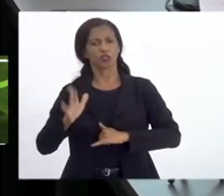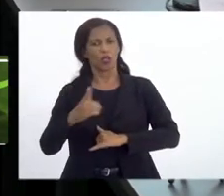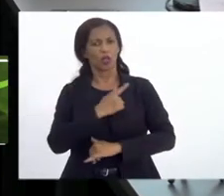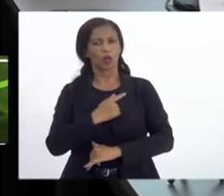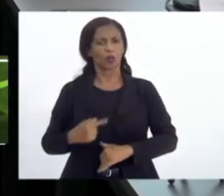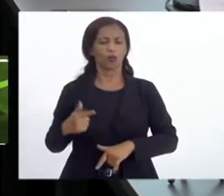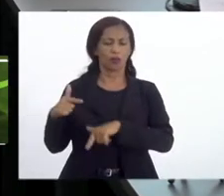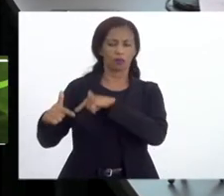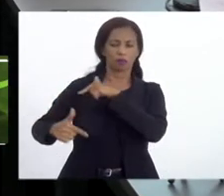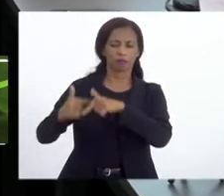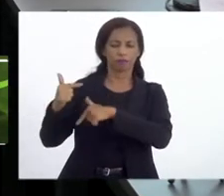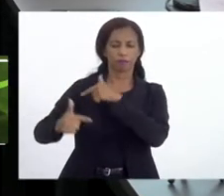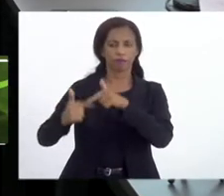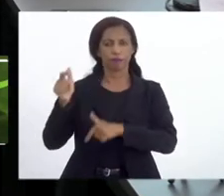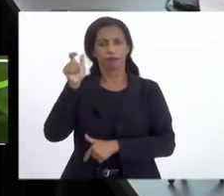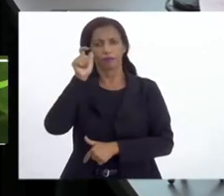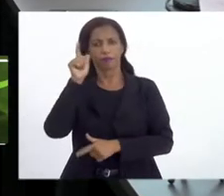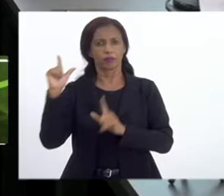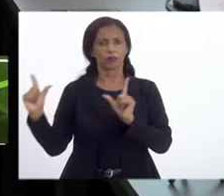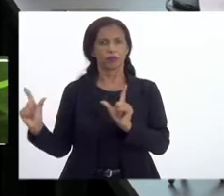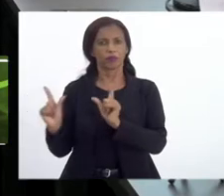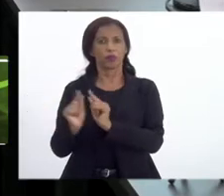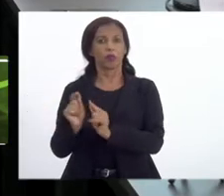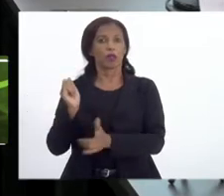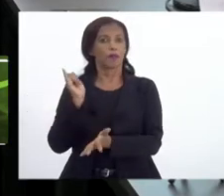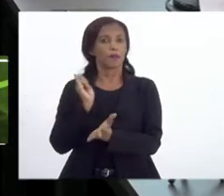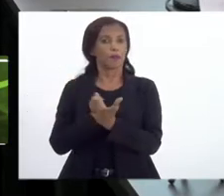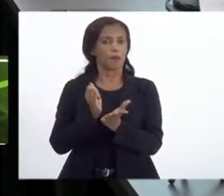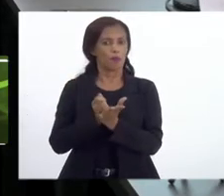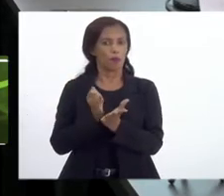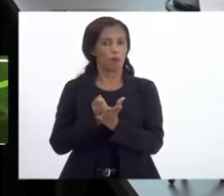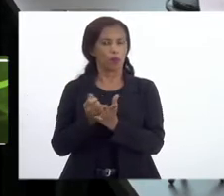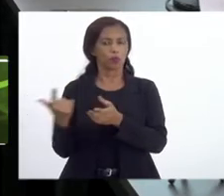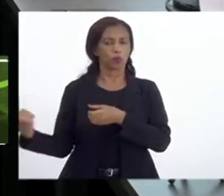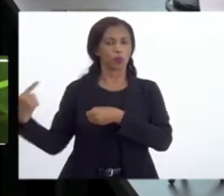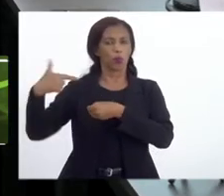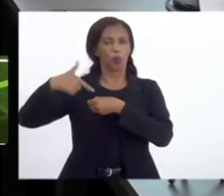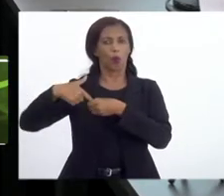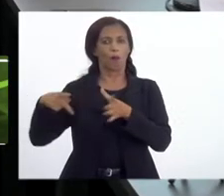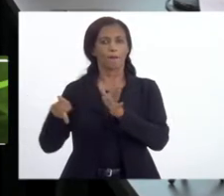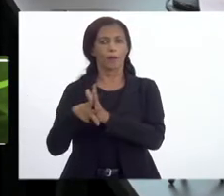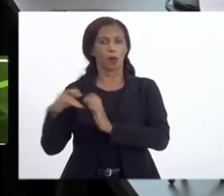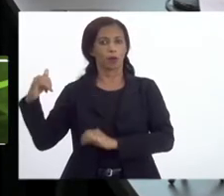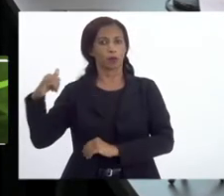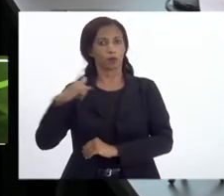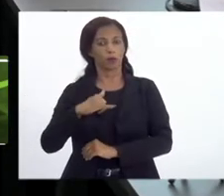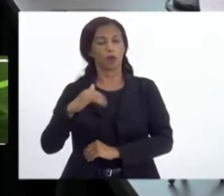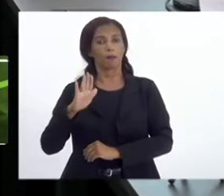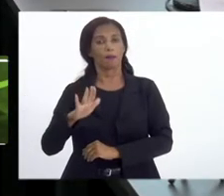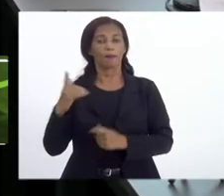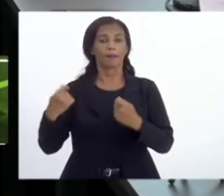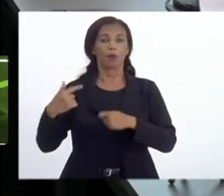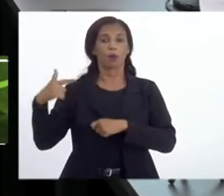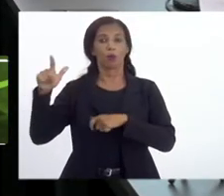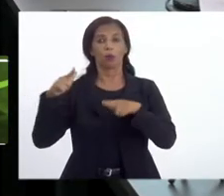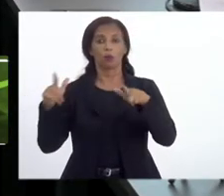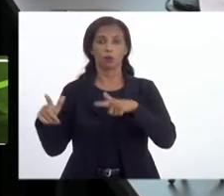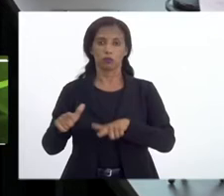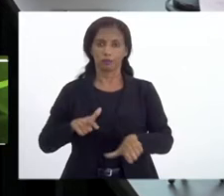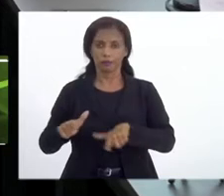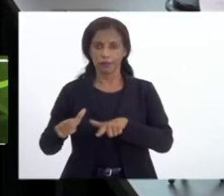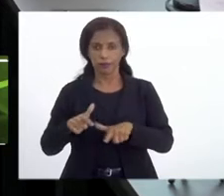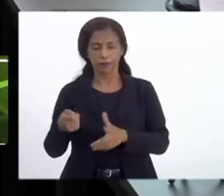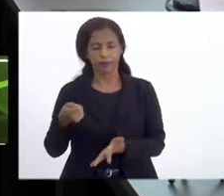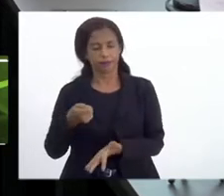fazendo um trabalho muito interessante com a redução do ICMS do combustível de aviação, mas a gente precisa fazer outros trabalhos